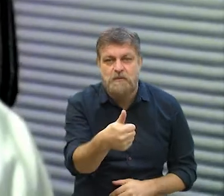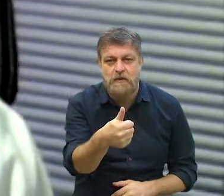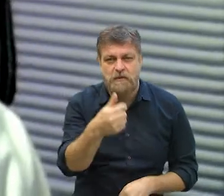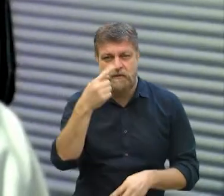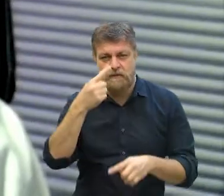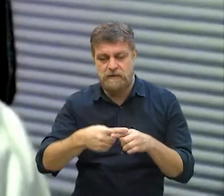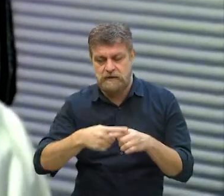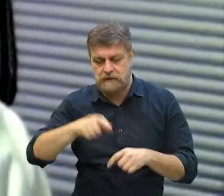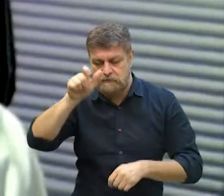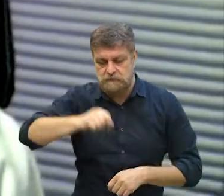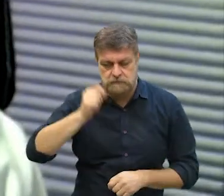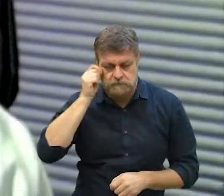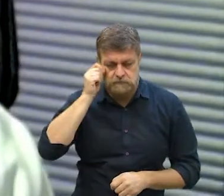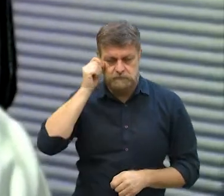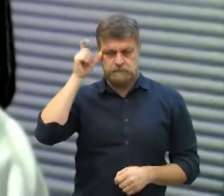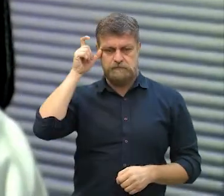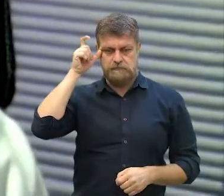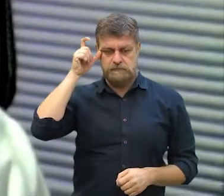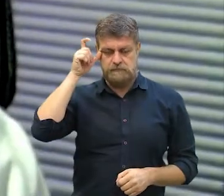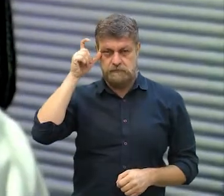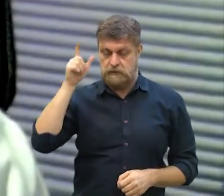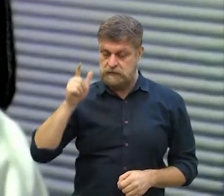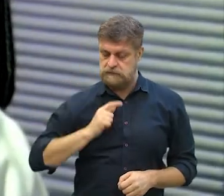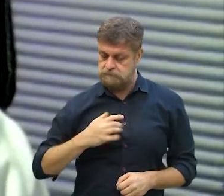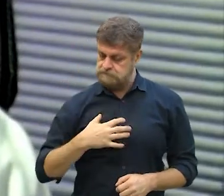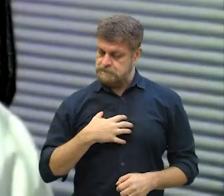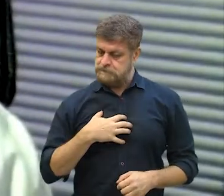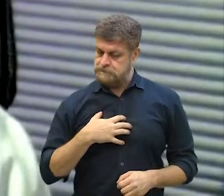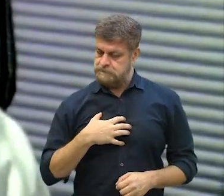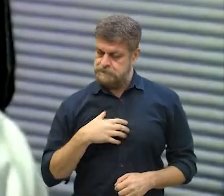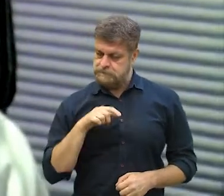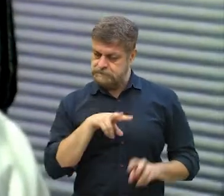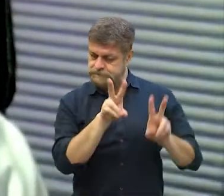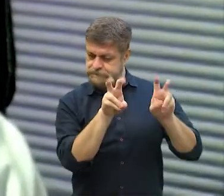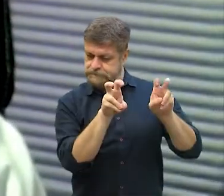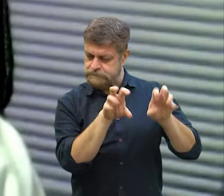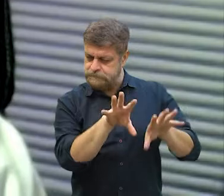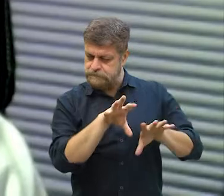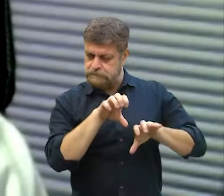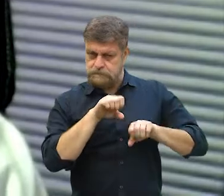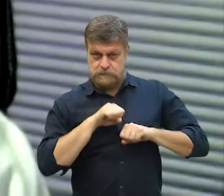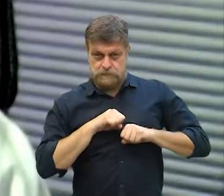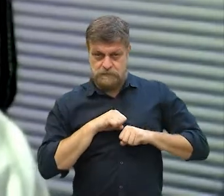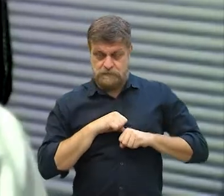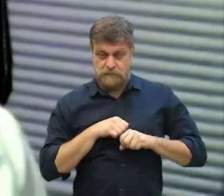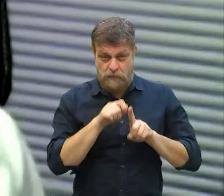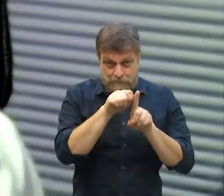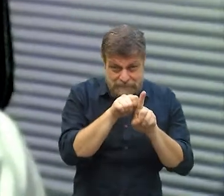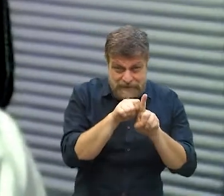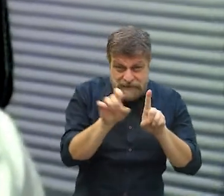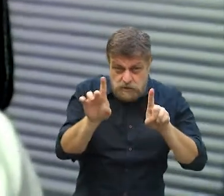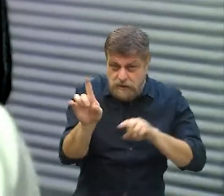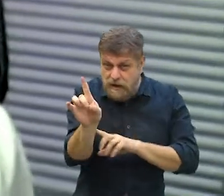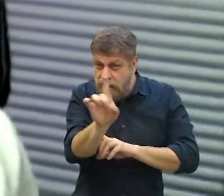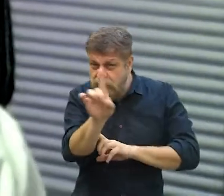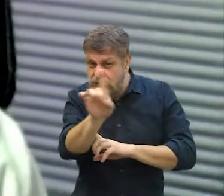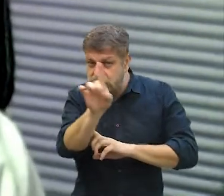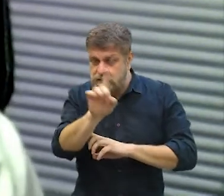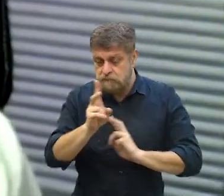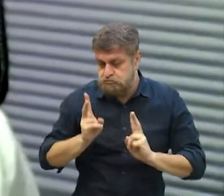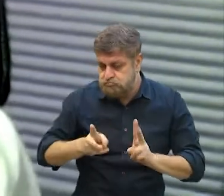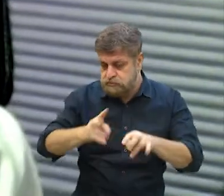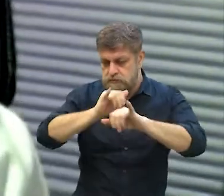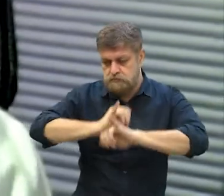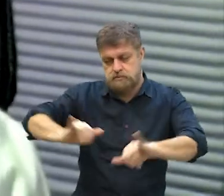porque você acende uma luzinha para dar o despertar sobre aquele assunto, mas ele não fica só naquele mês.